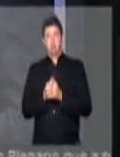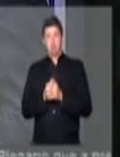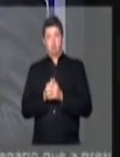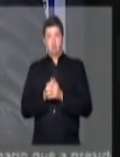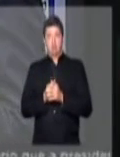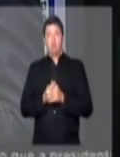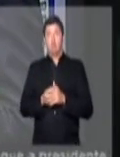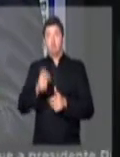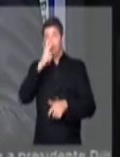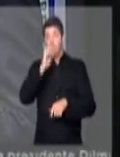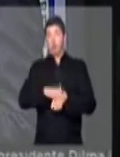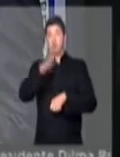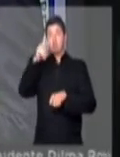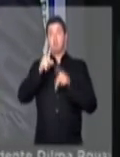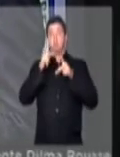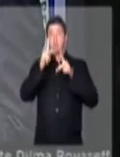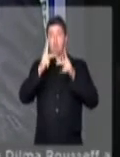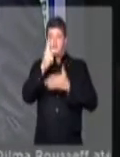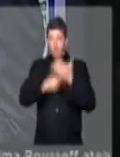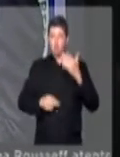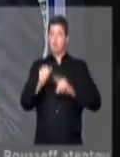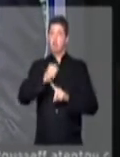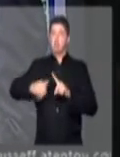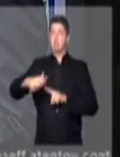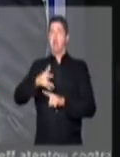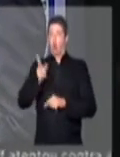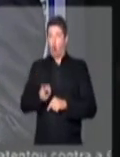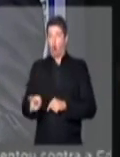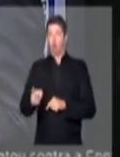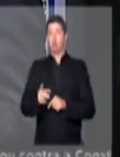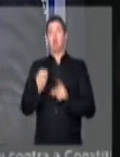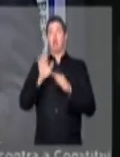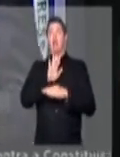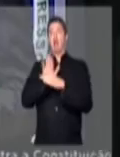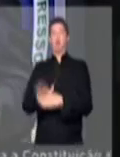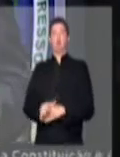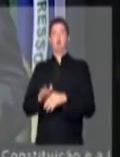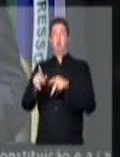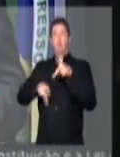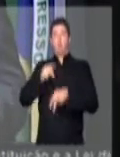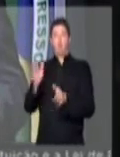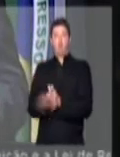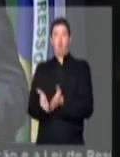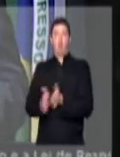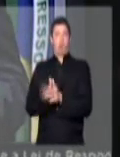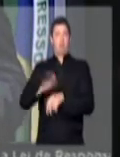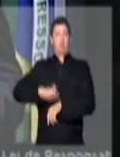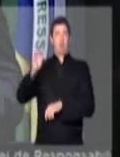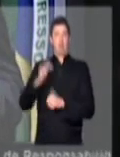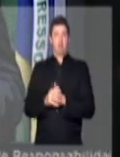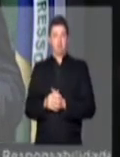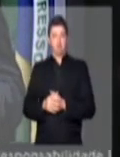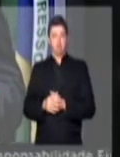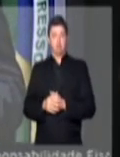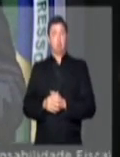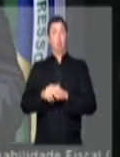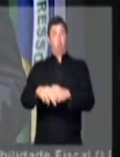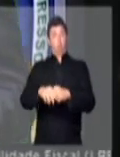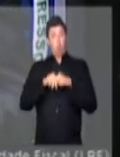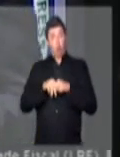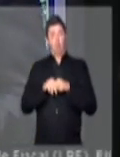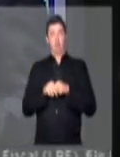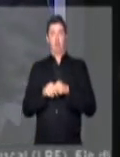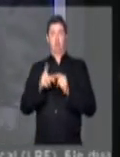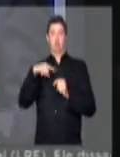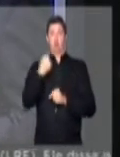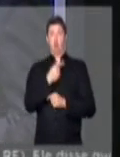e fortaleça os programas sociais e principais ações que beneficiam o povo pobre do nosso país. É com esse entendimento